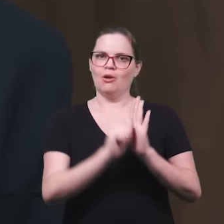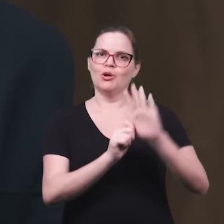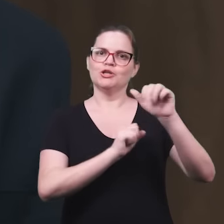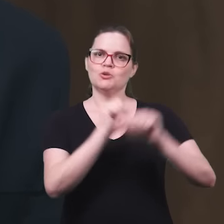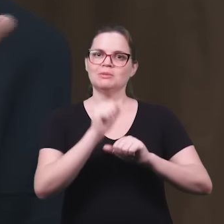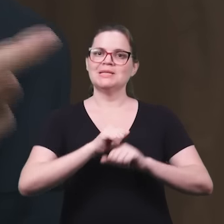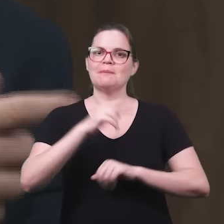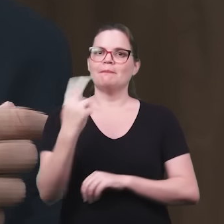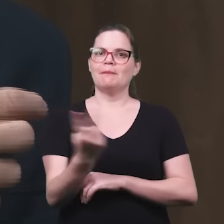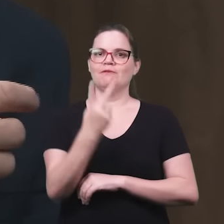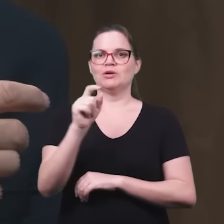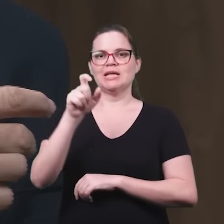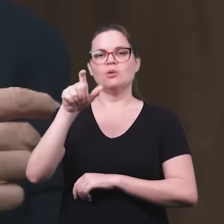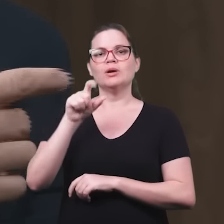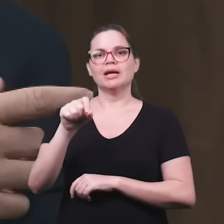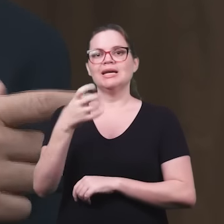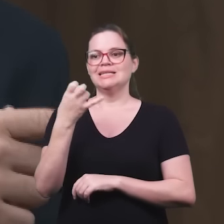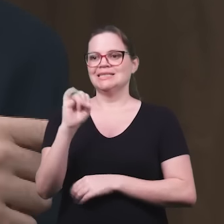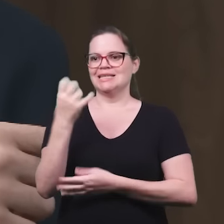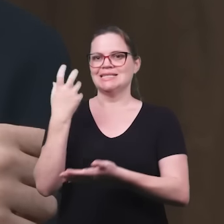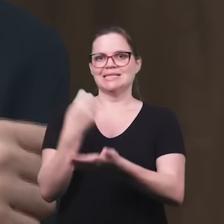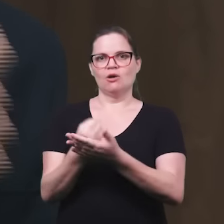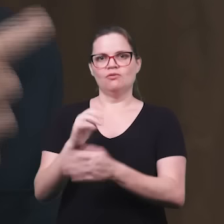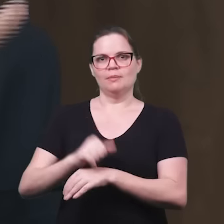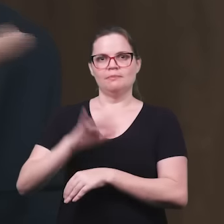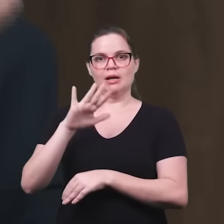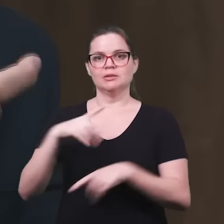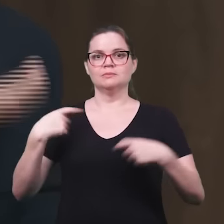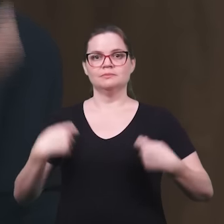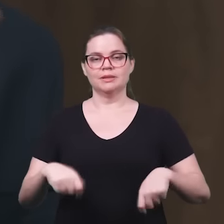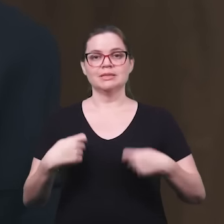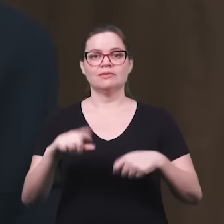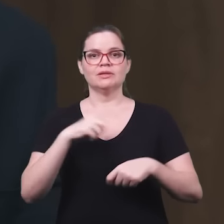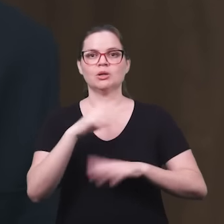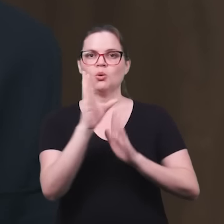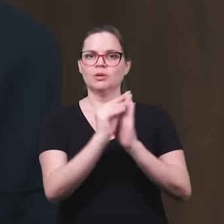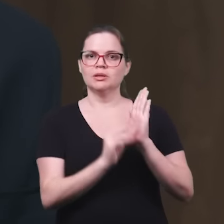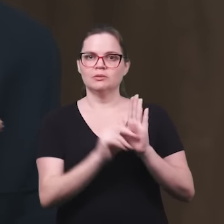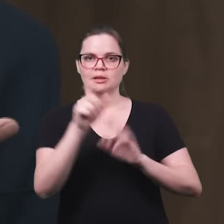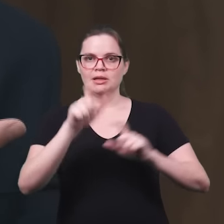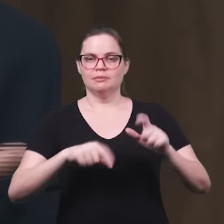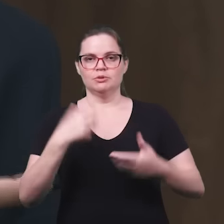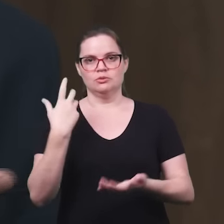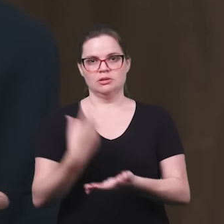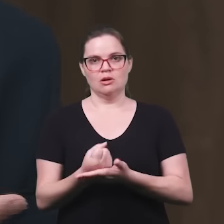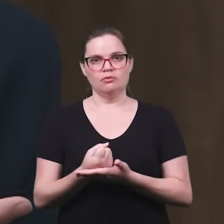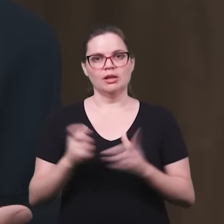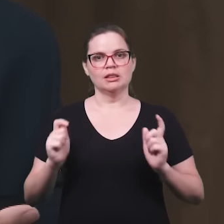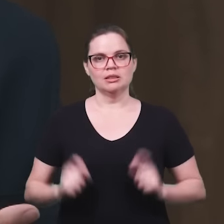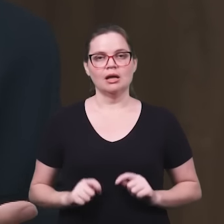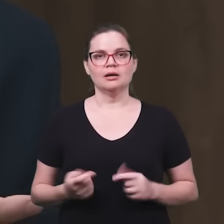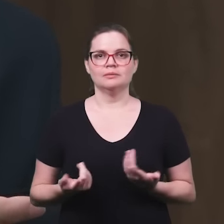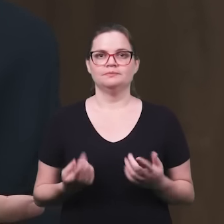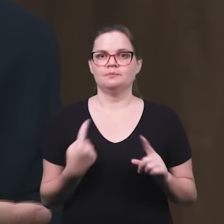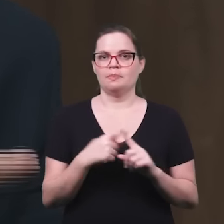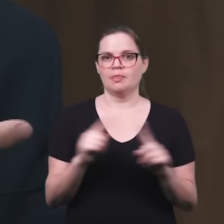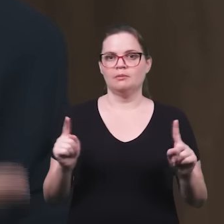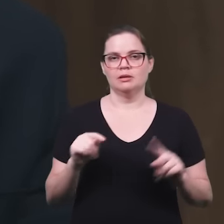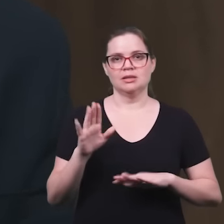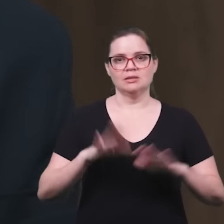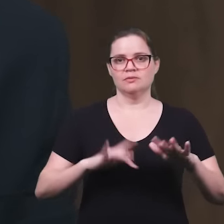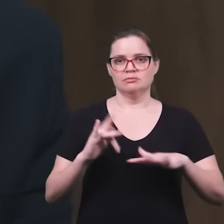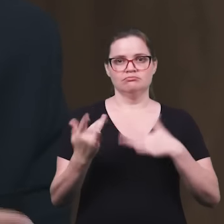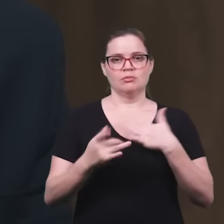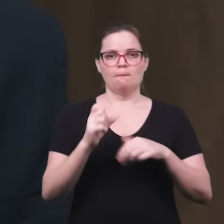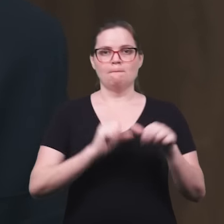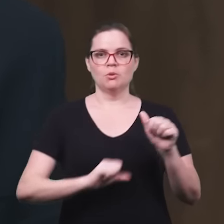que o algoritmo ele muda. Então era comum que a gente buscasse conteúdos que gerassem salvamento, que eram conteúdos úteis. Mas a rede